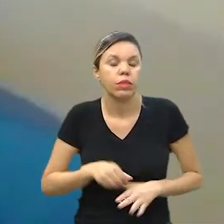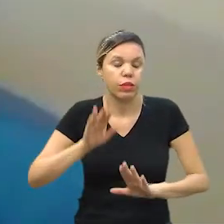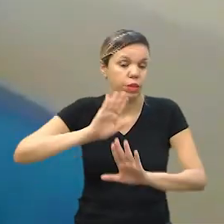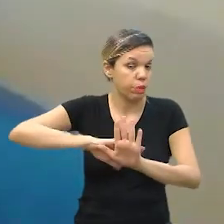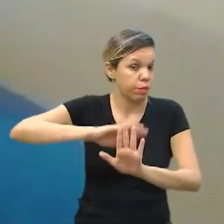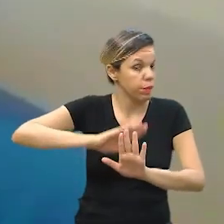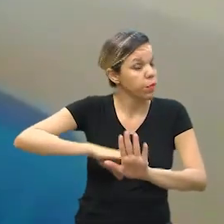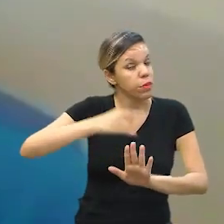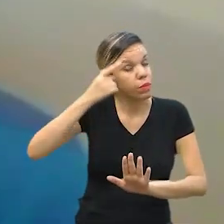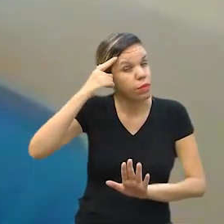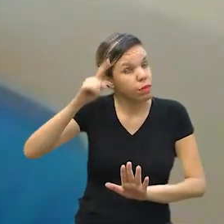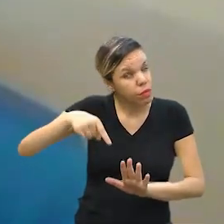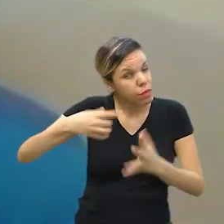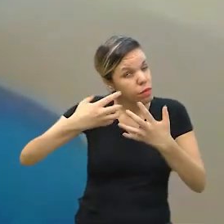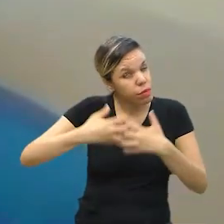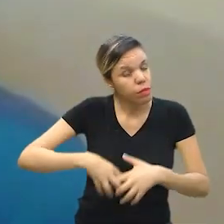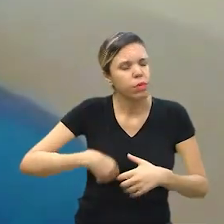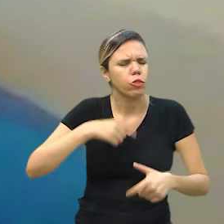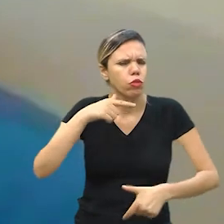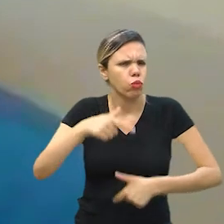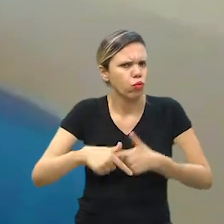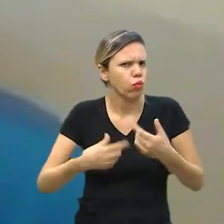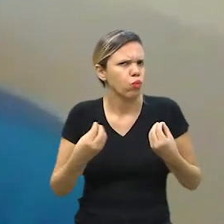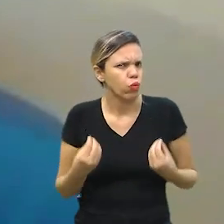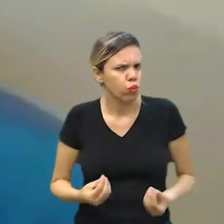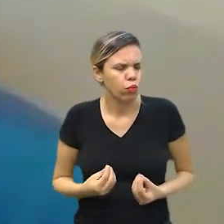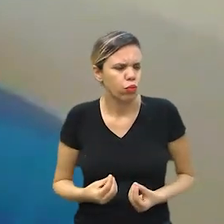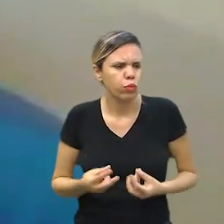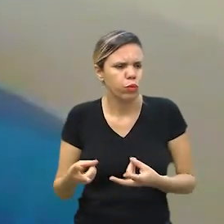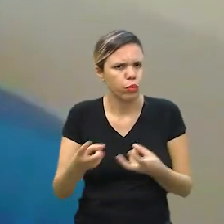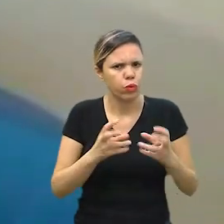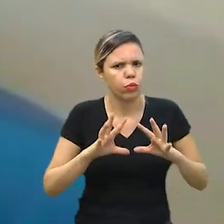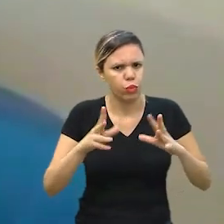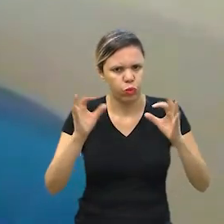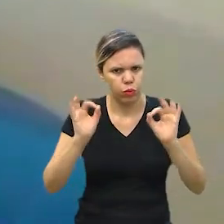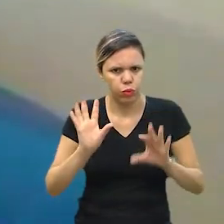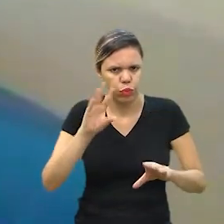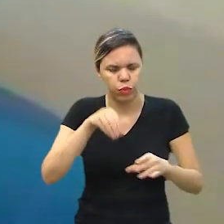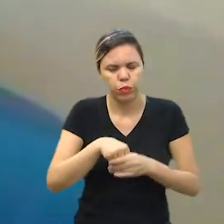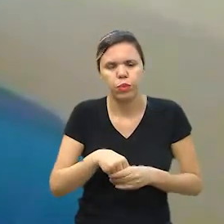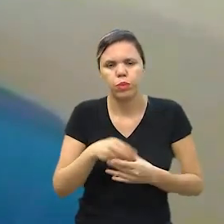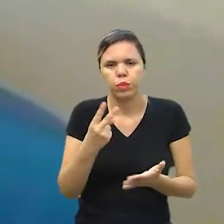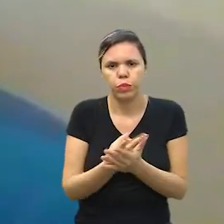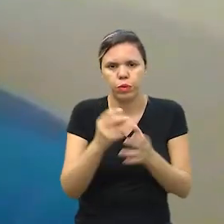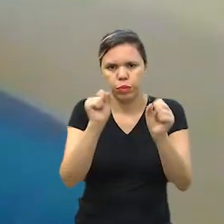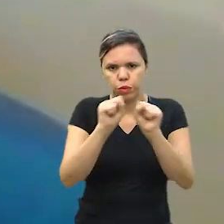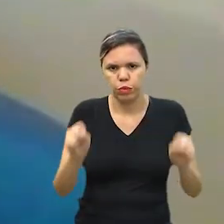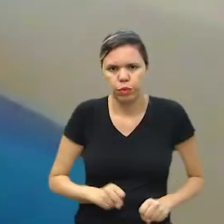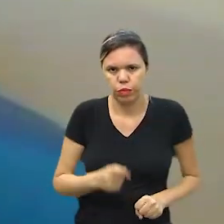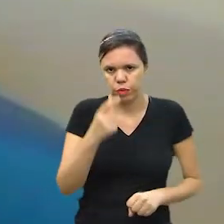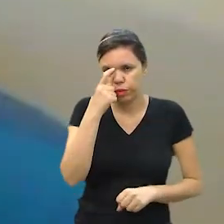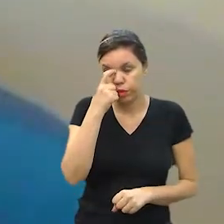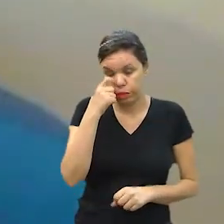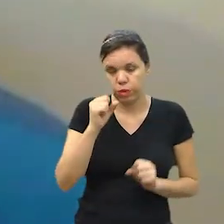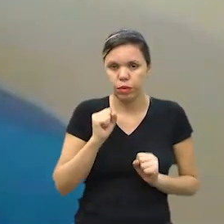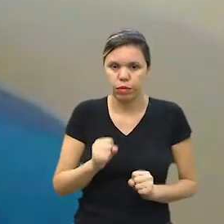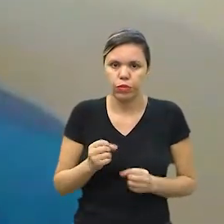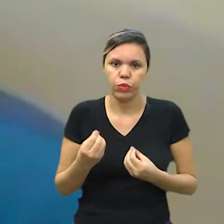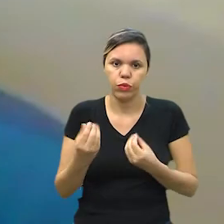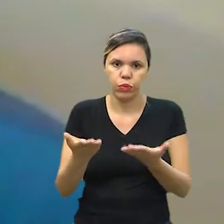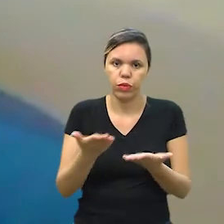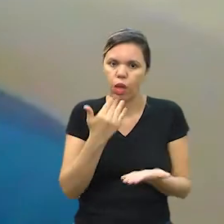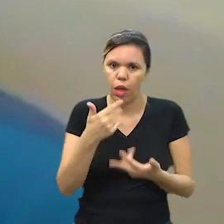essa ideologia, essa maneira de trabalhar e de ver que tudo funciona dentro de um mesmo sistema. Então,